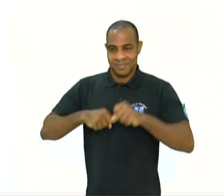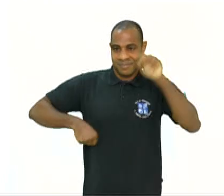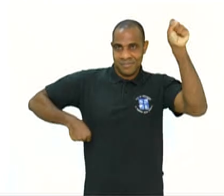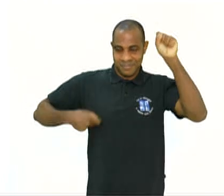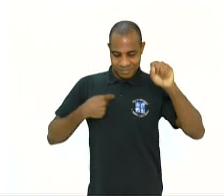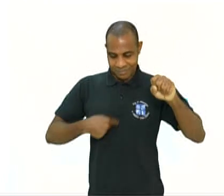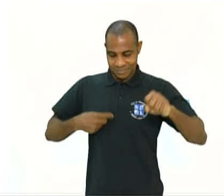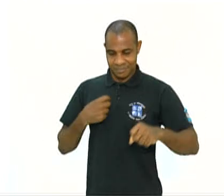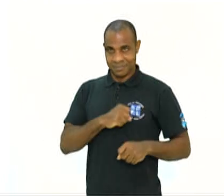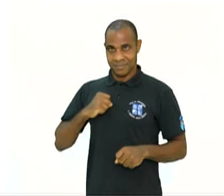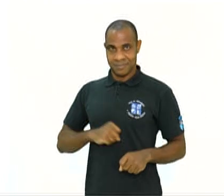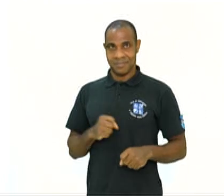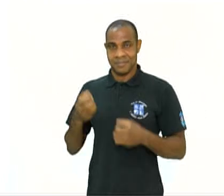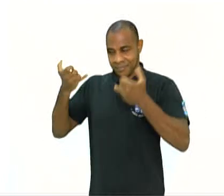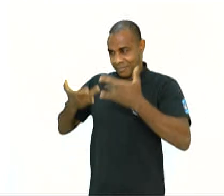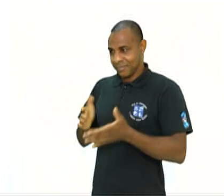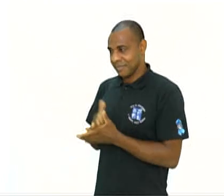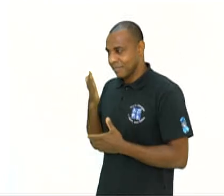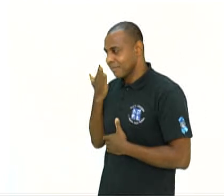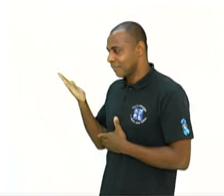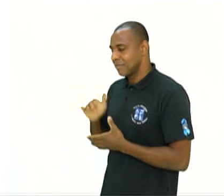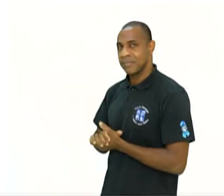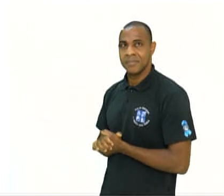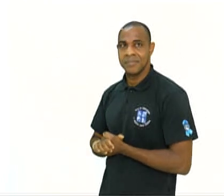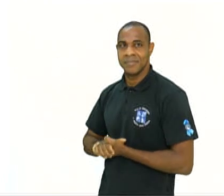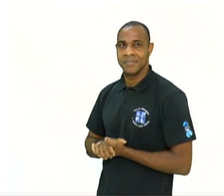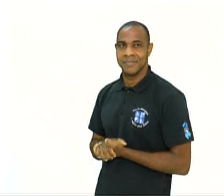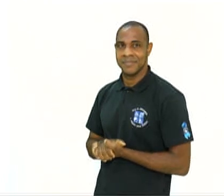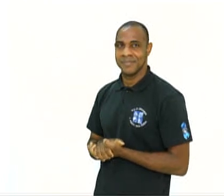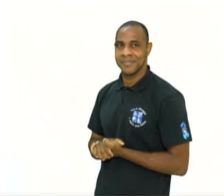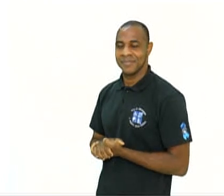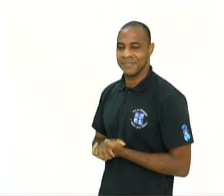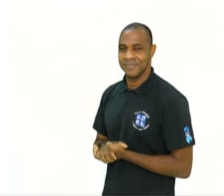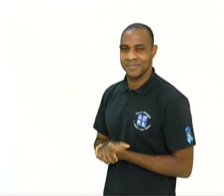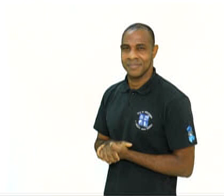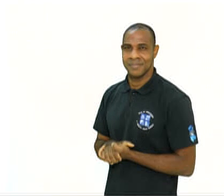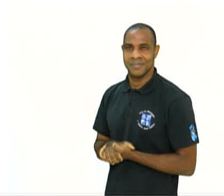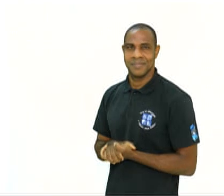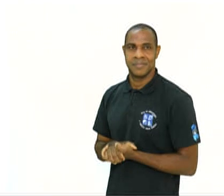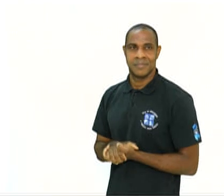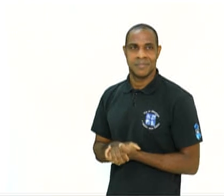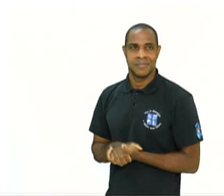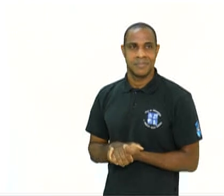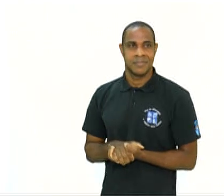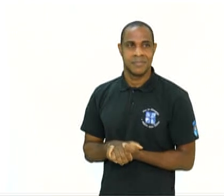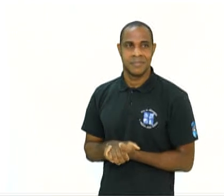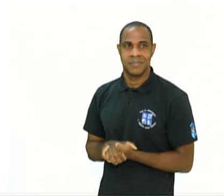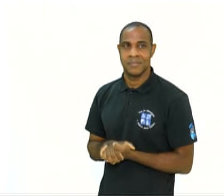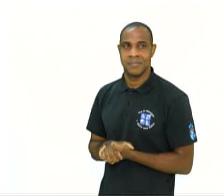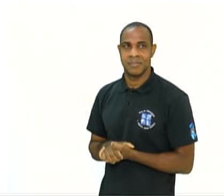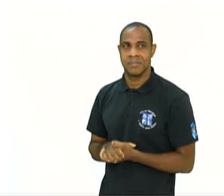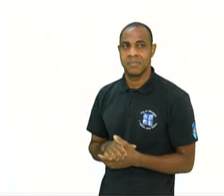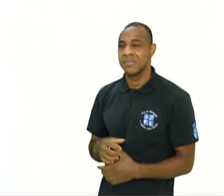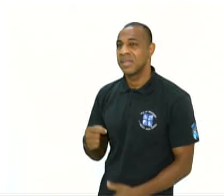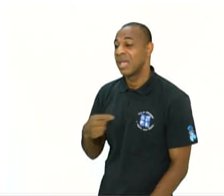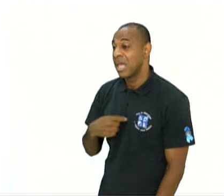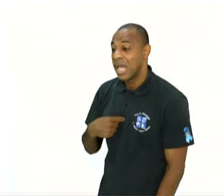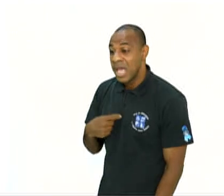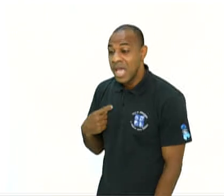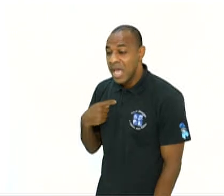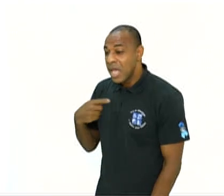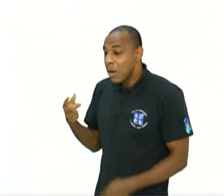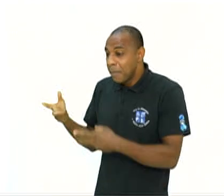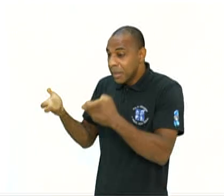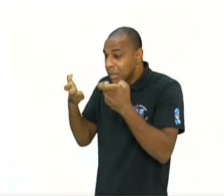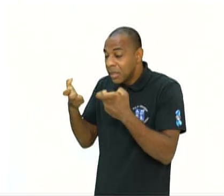I hear he's filling in while Arrow's on vacation. Eu ouvi dizer